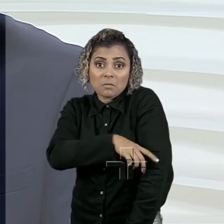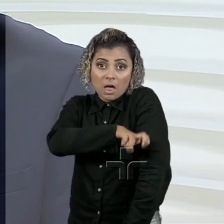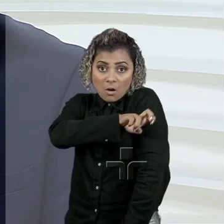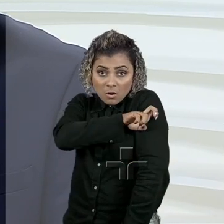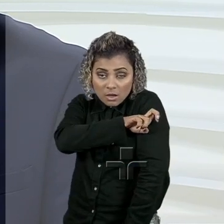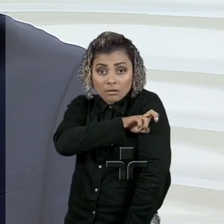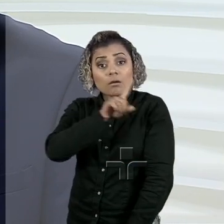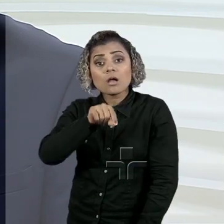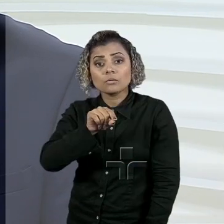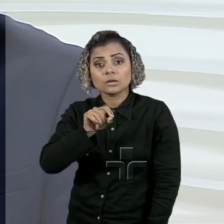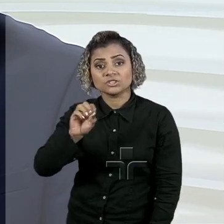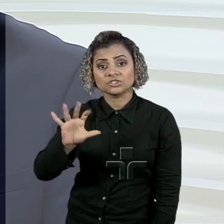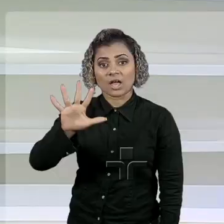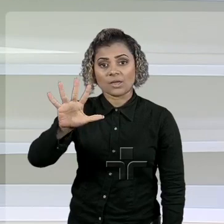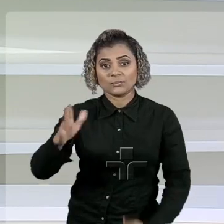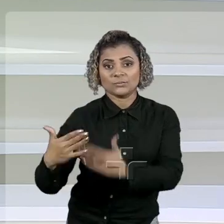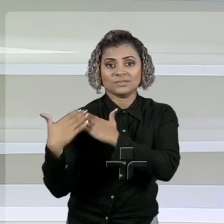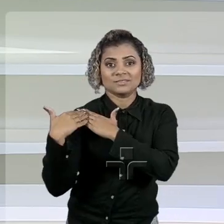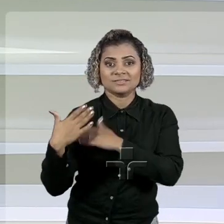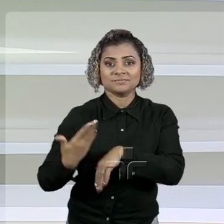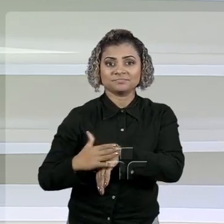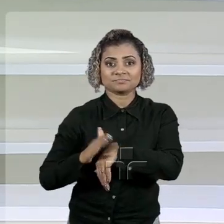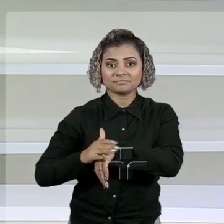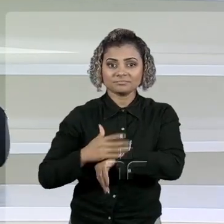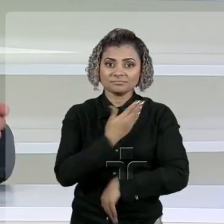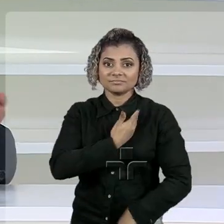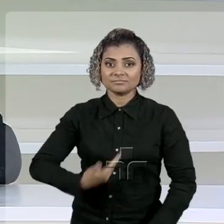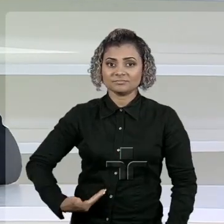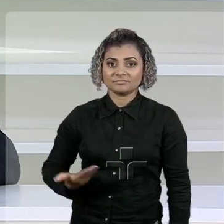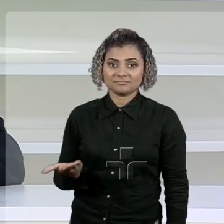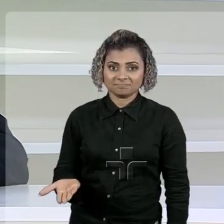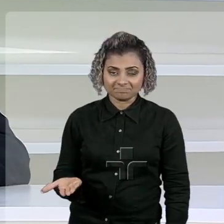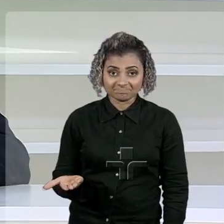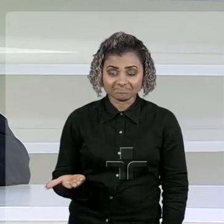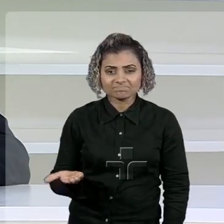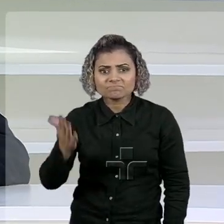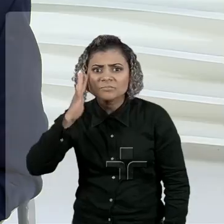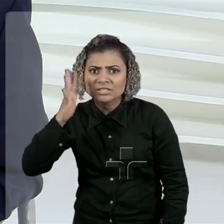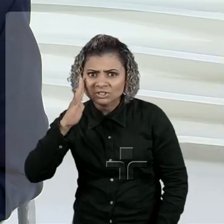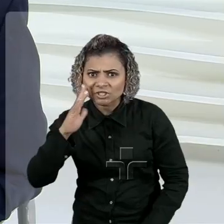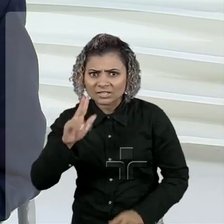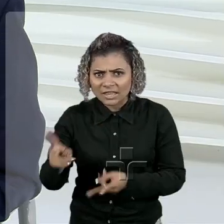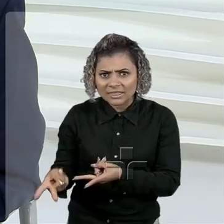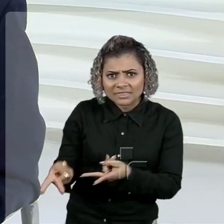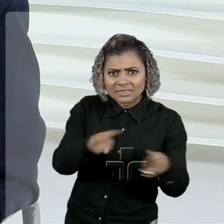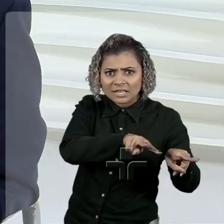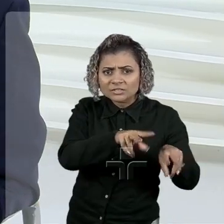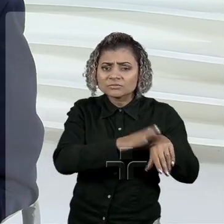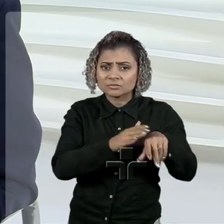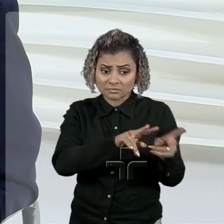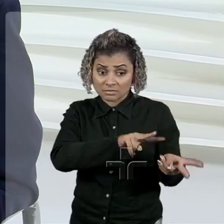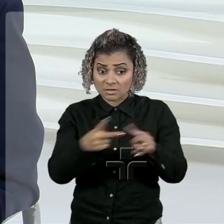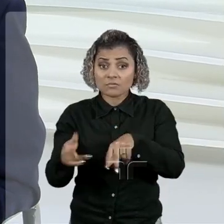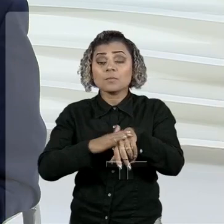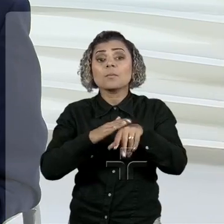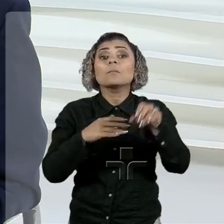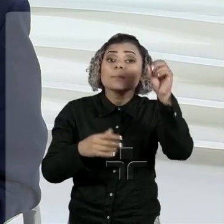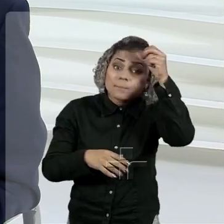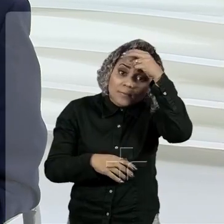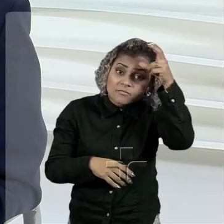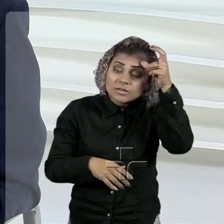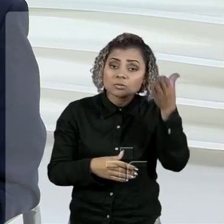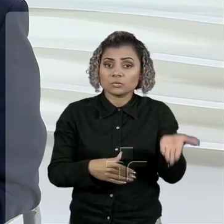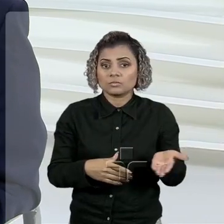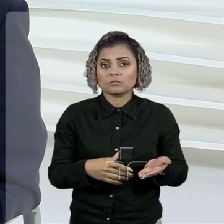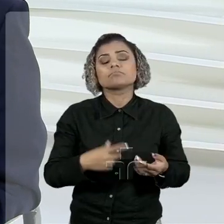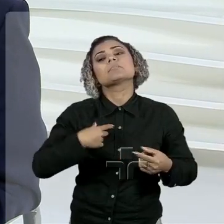está na rede estadual. Não seria a hora de passar isso para o município? Na verdade, mais do que a metade, isso é sim um desafio.